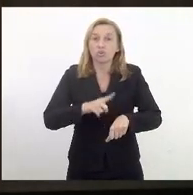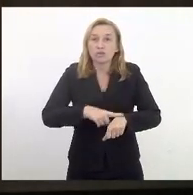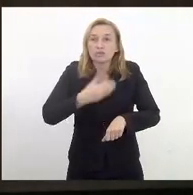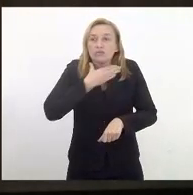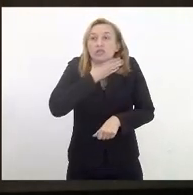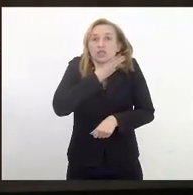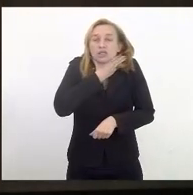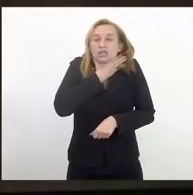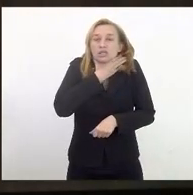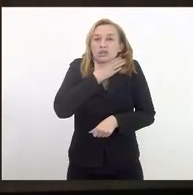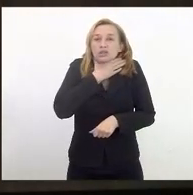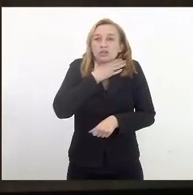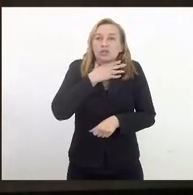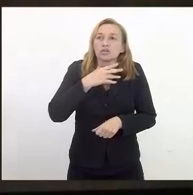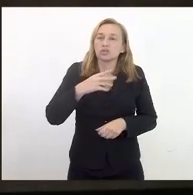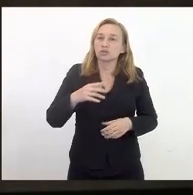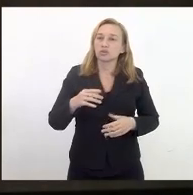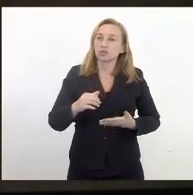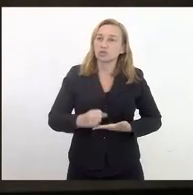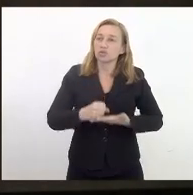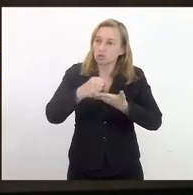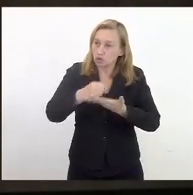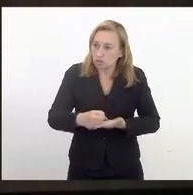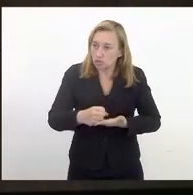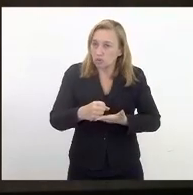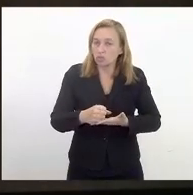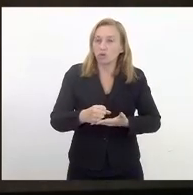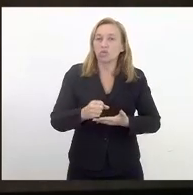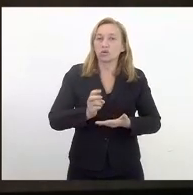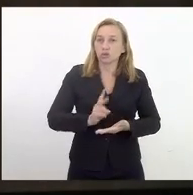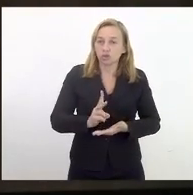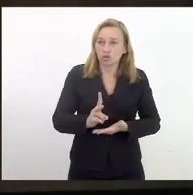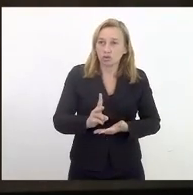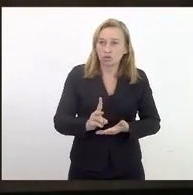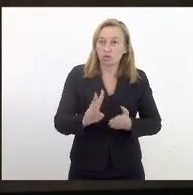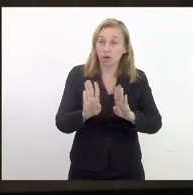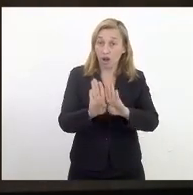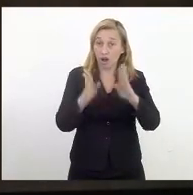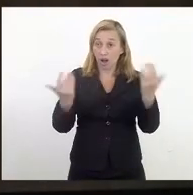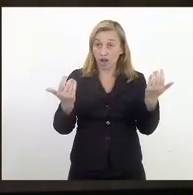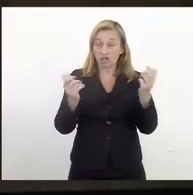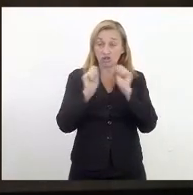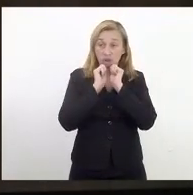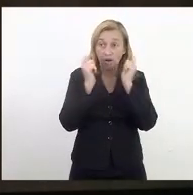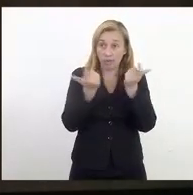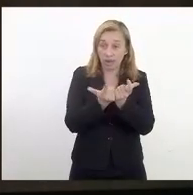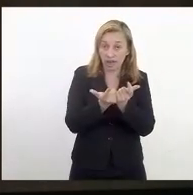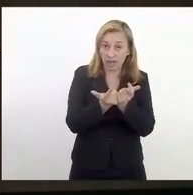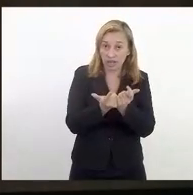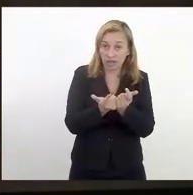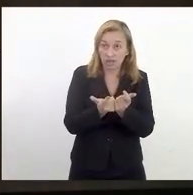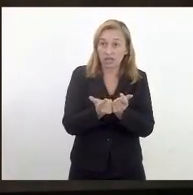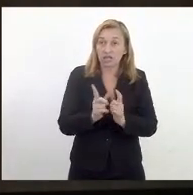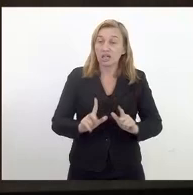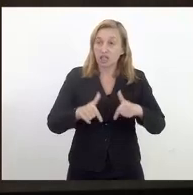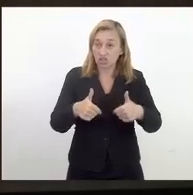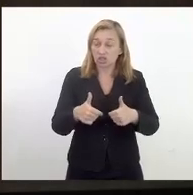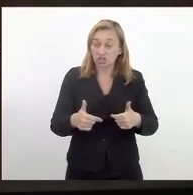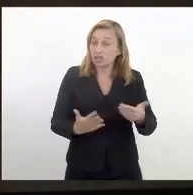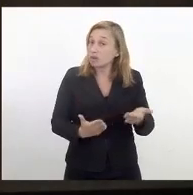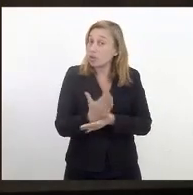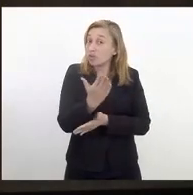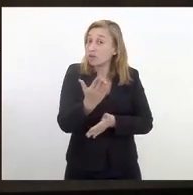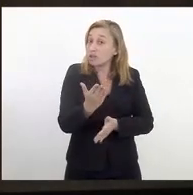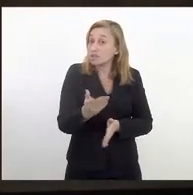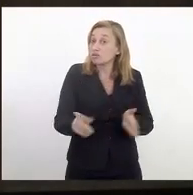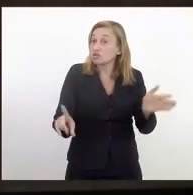da pandemia Manteve a Assembleia Legislativa aberta funcionando e sendo recordista no Brasil na aprovação de leis que